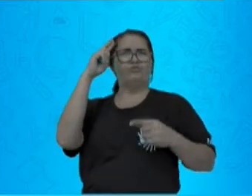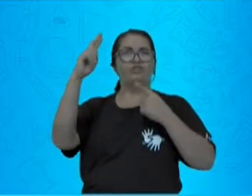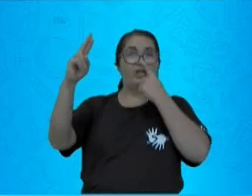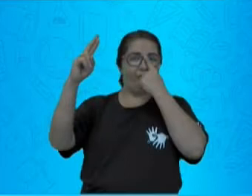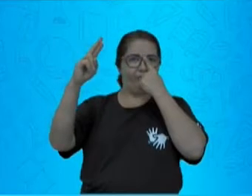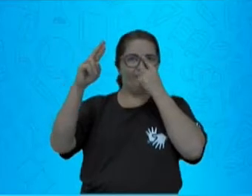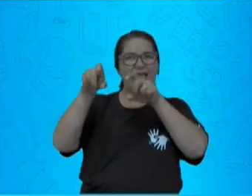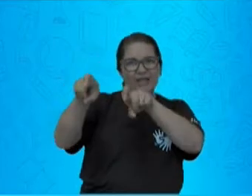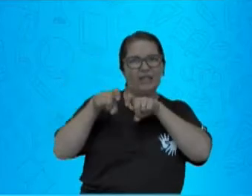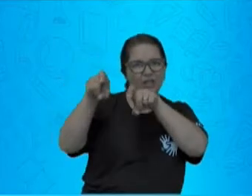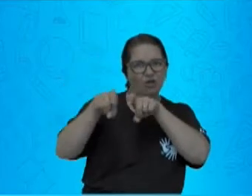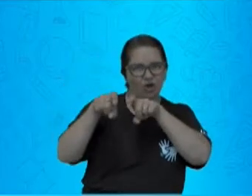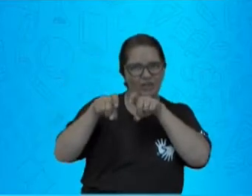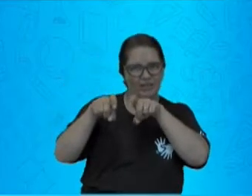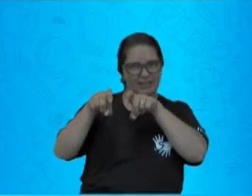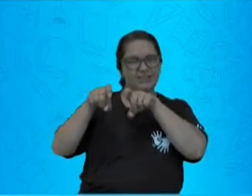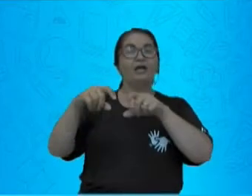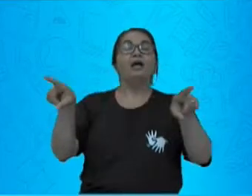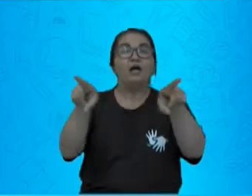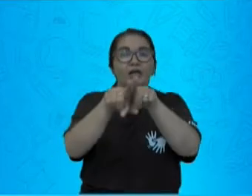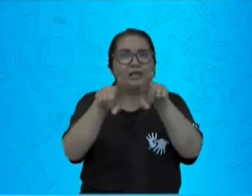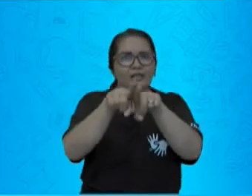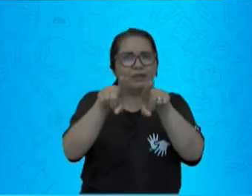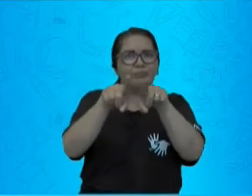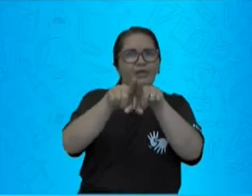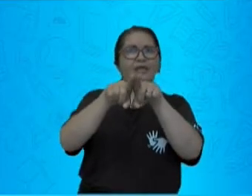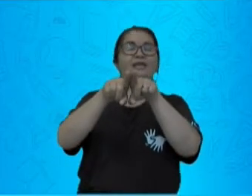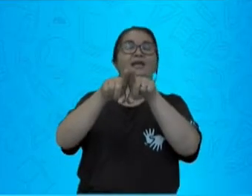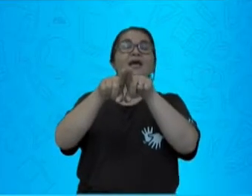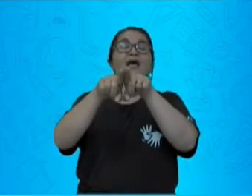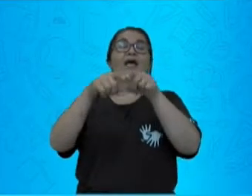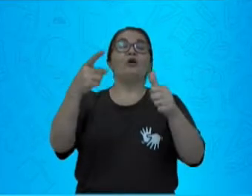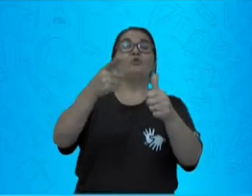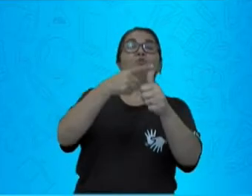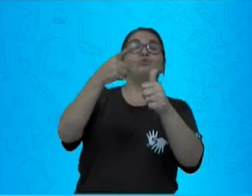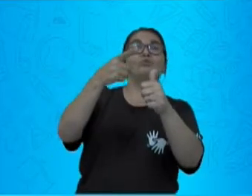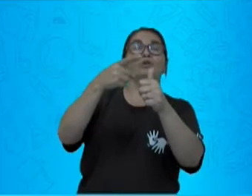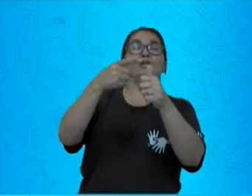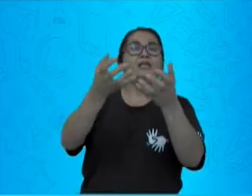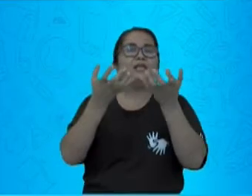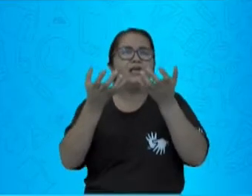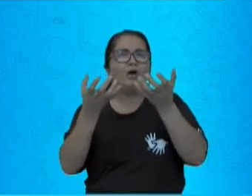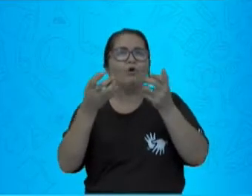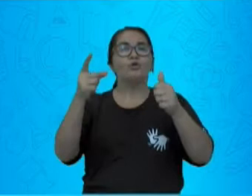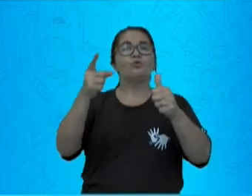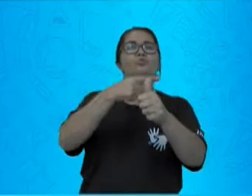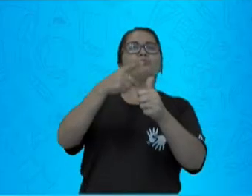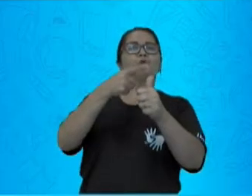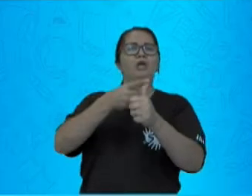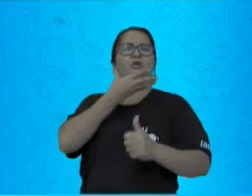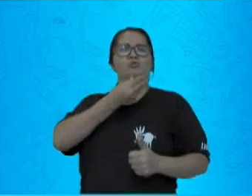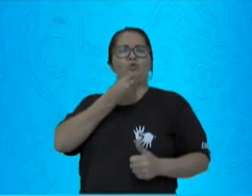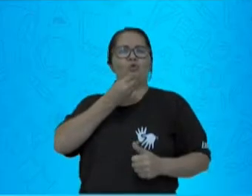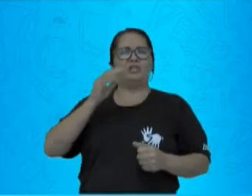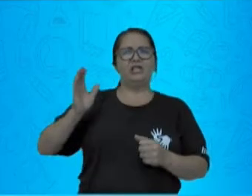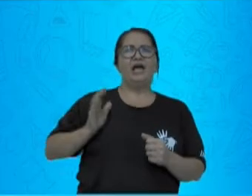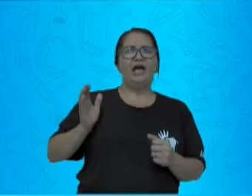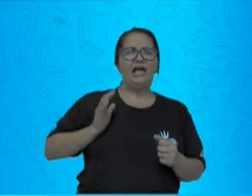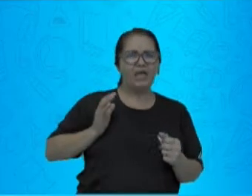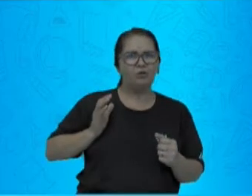e foram massacrados pelos príncipes feudais. Os calvinistas estabeleceram na